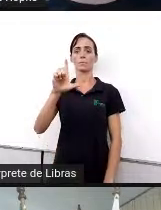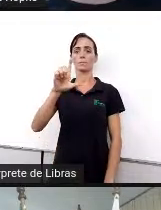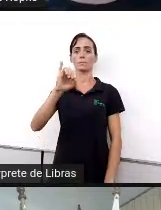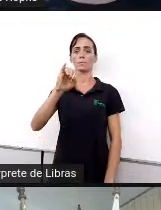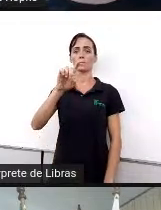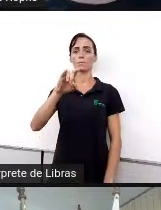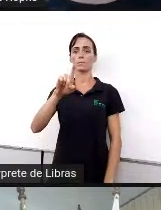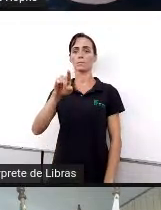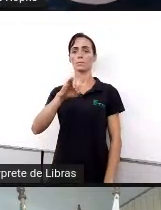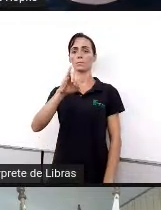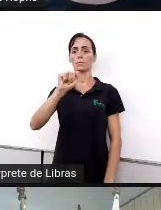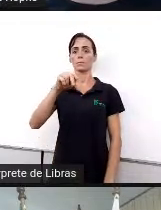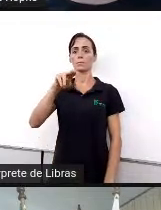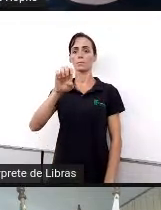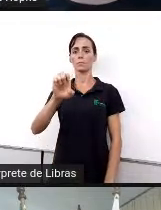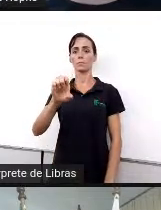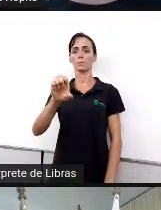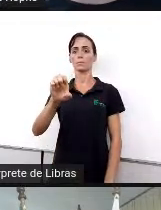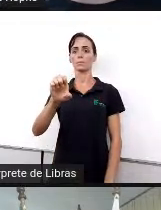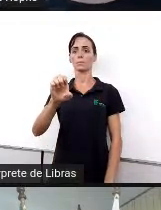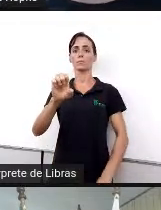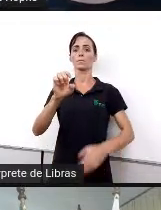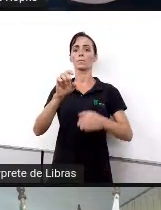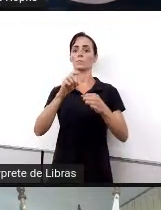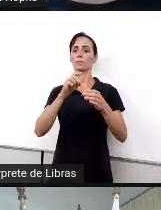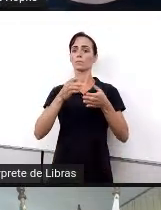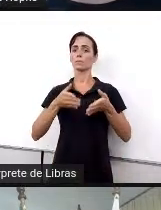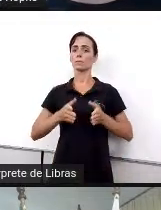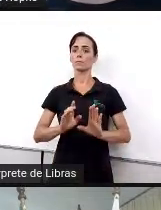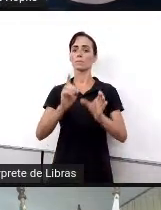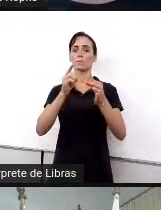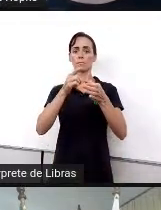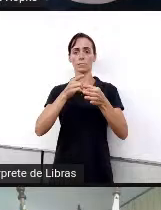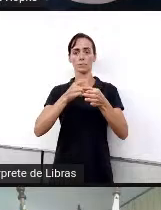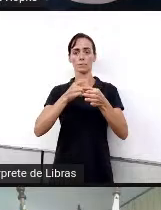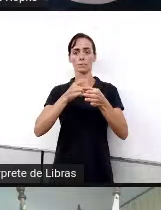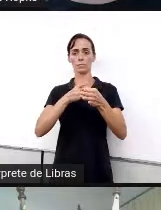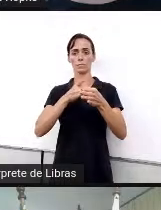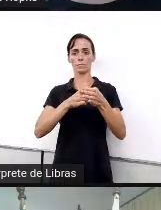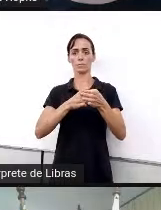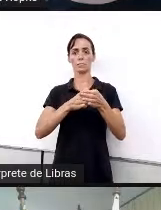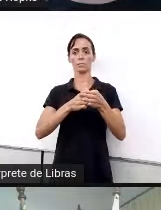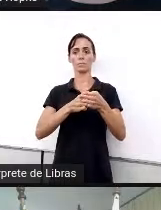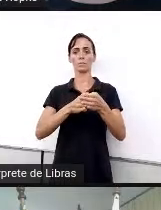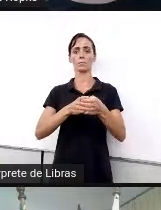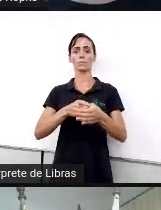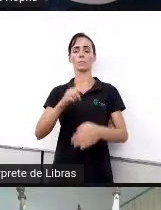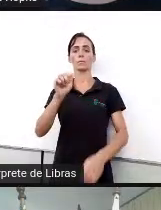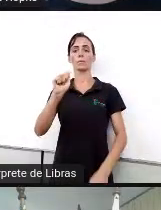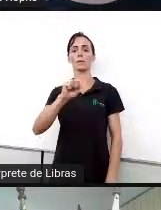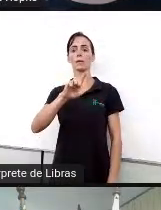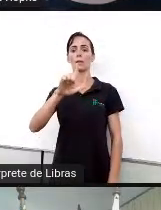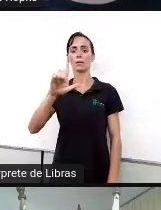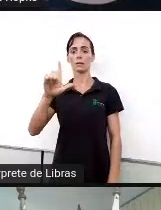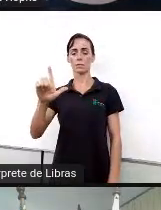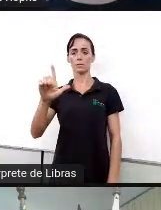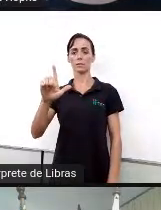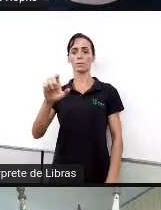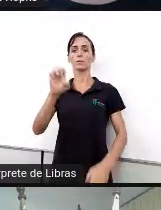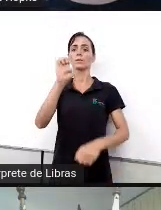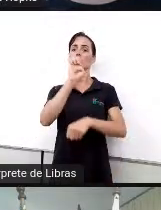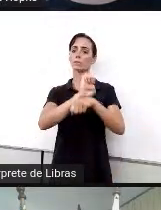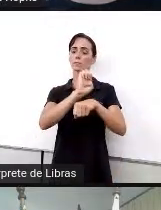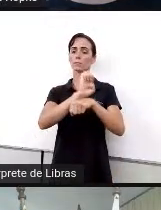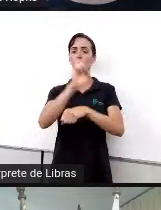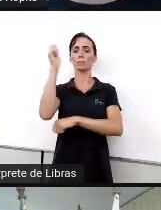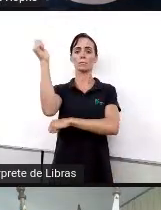Elisiane Lima de Melo, natural da cidade de Alecrim, estado do Rio Grande do